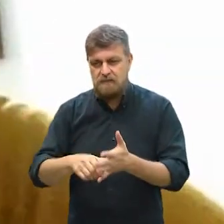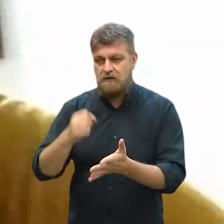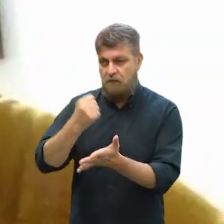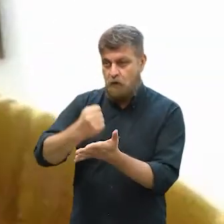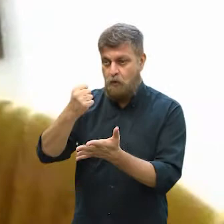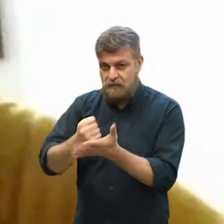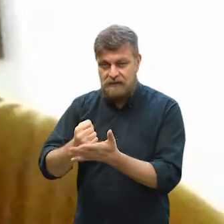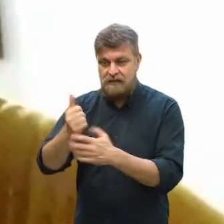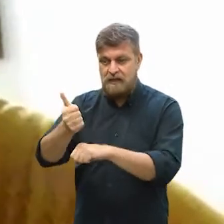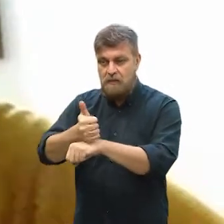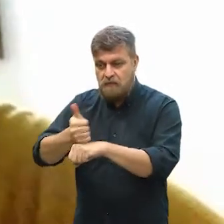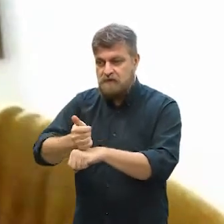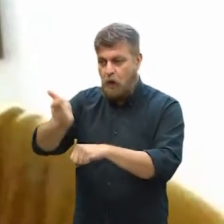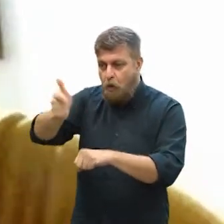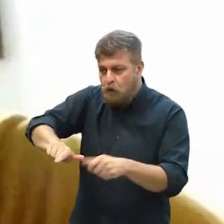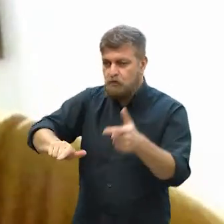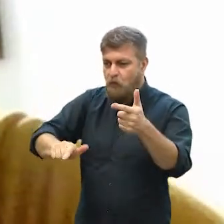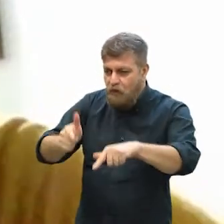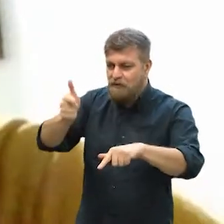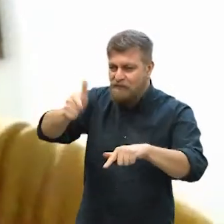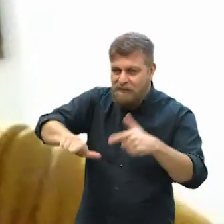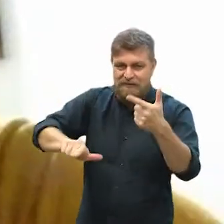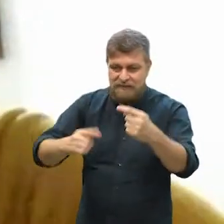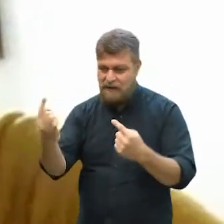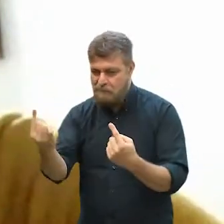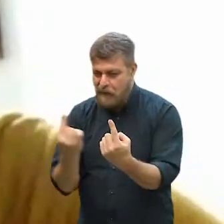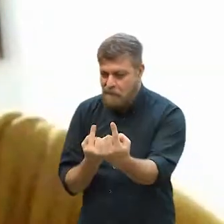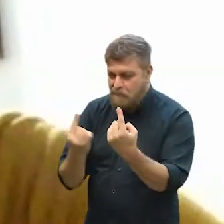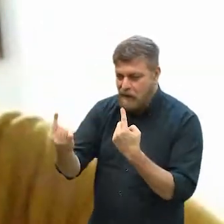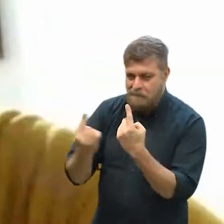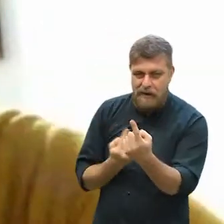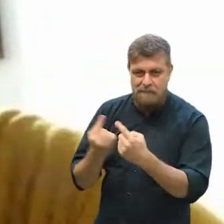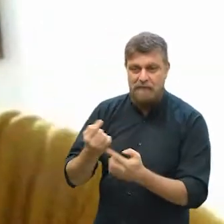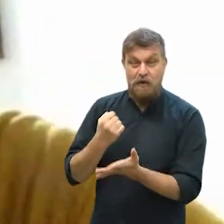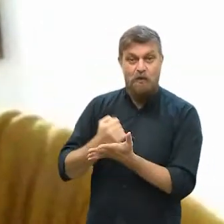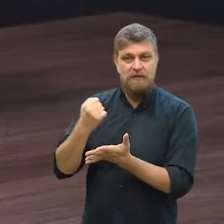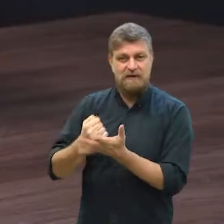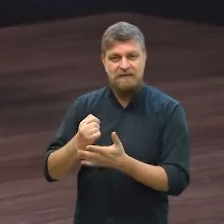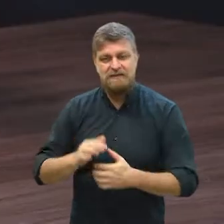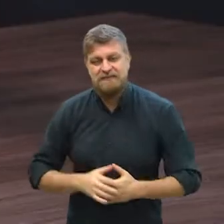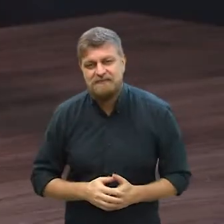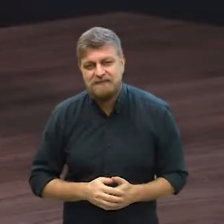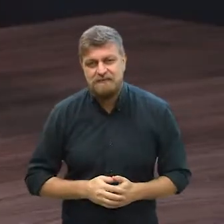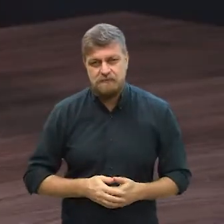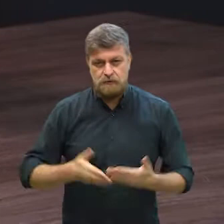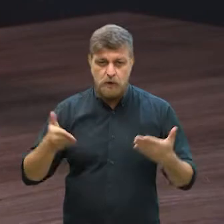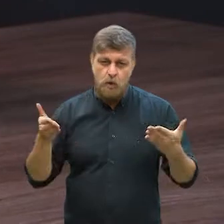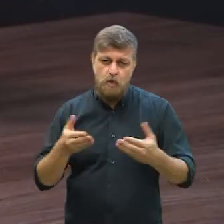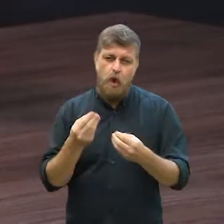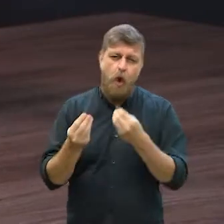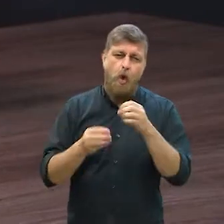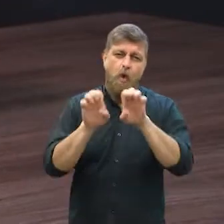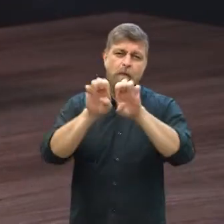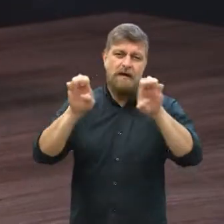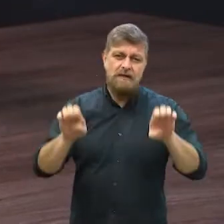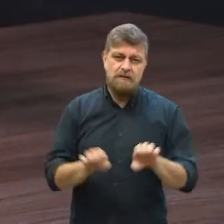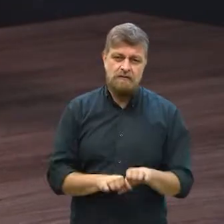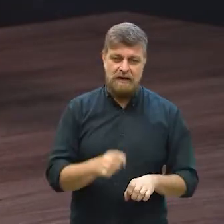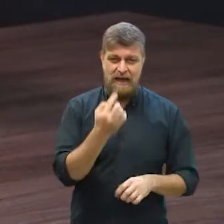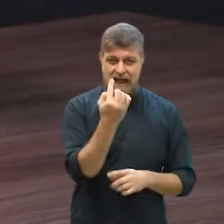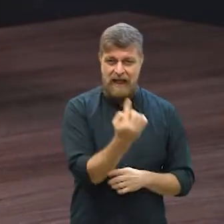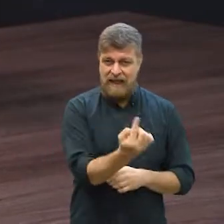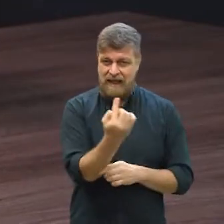contratando pessoas de acordo com os modelos de serviço que a gente foi criando ao longo do ano. E hoje, como é a estrutura? Cada